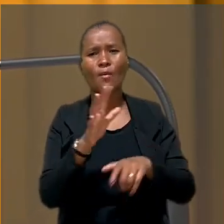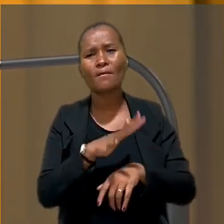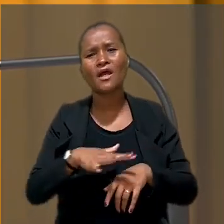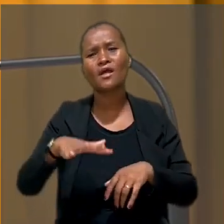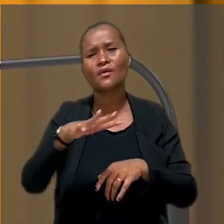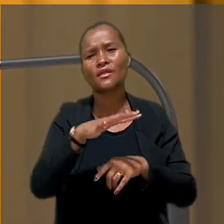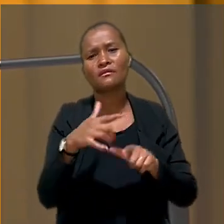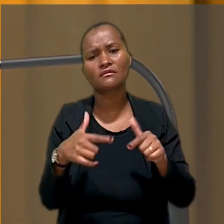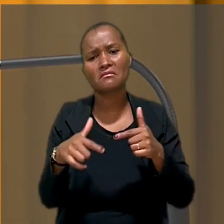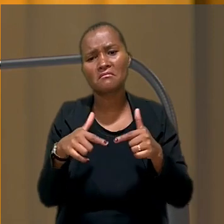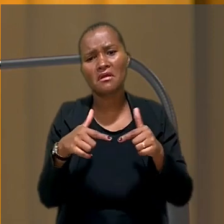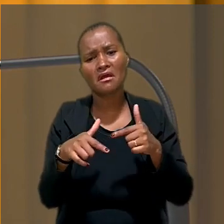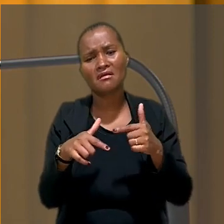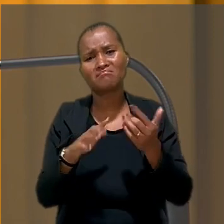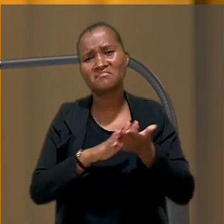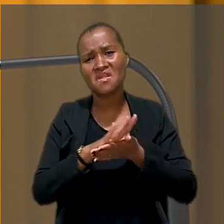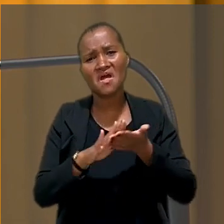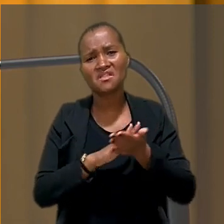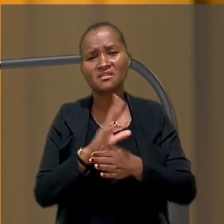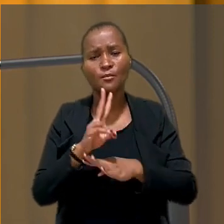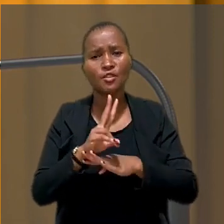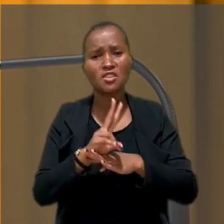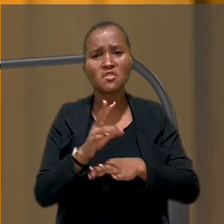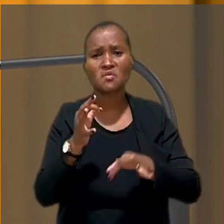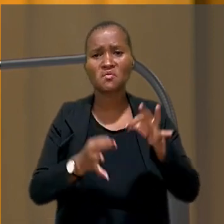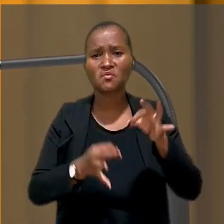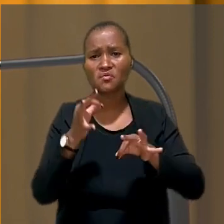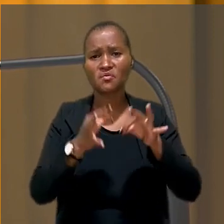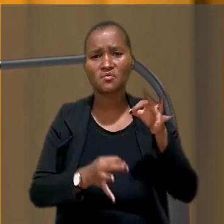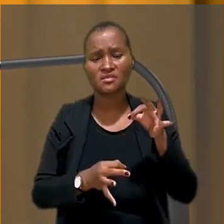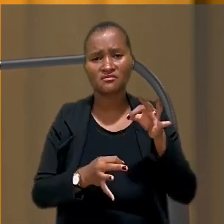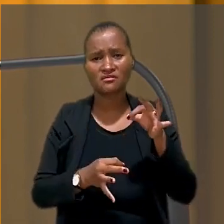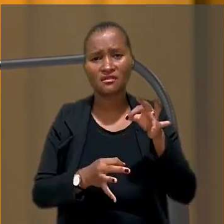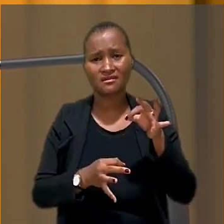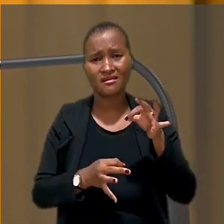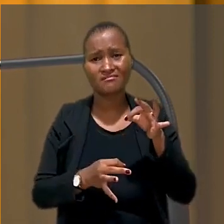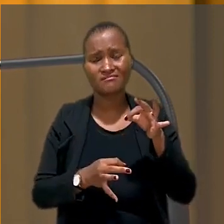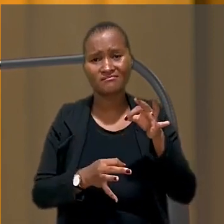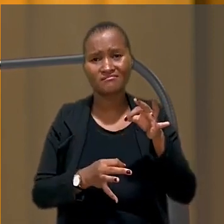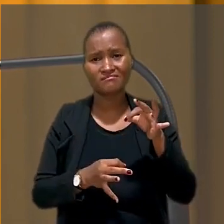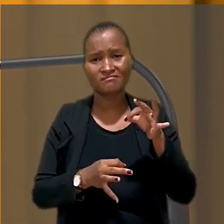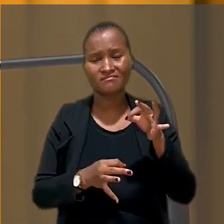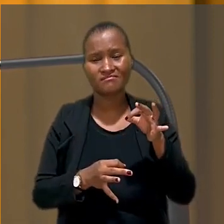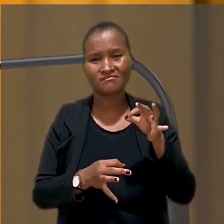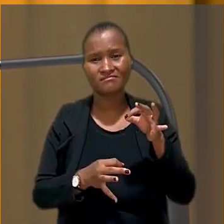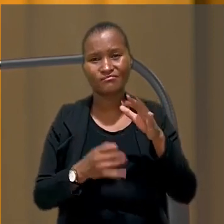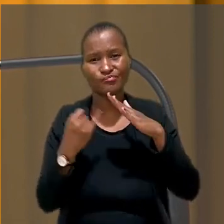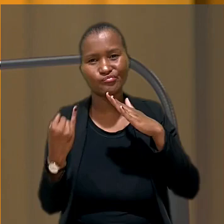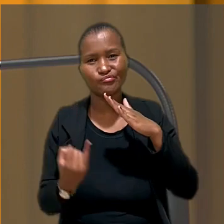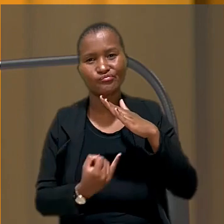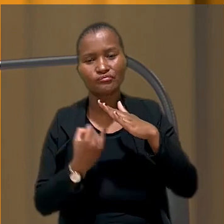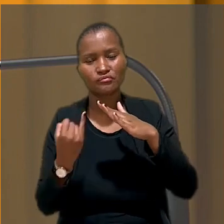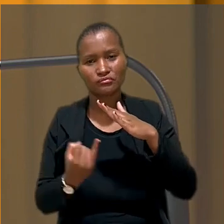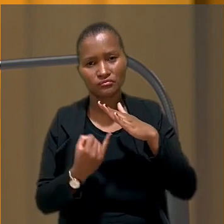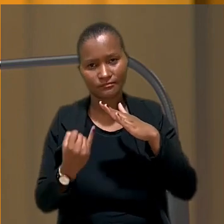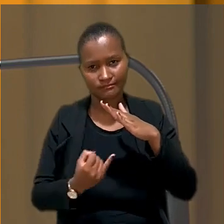grande maioria, trabalham sem qualquer espécie de proteção jurídica, na mais absoluta